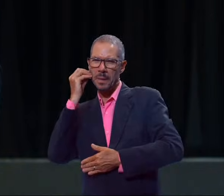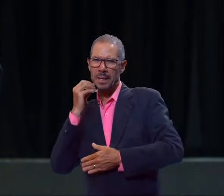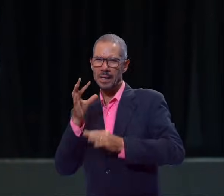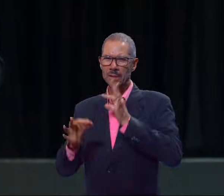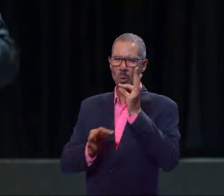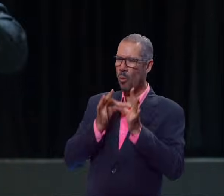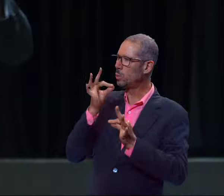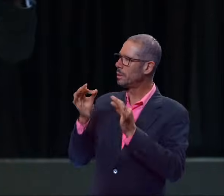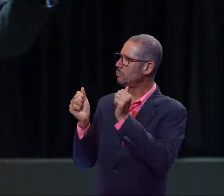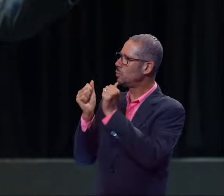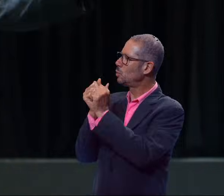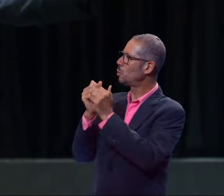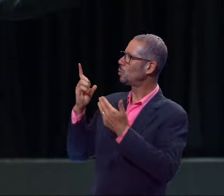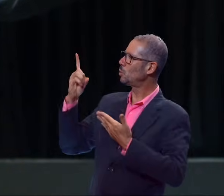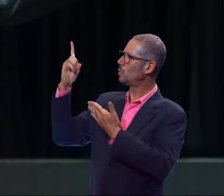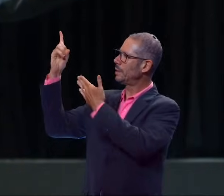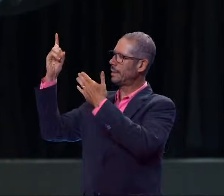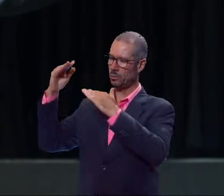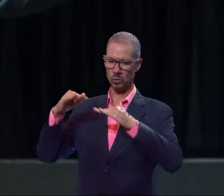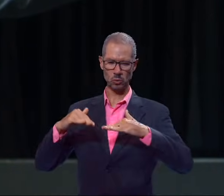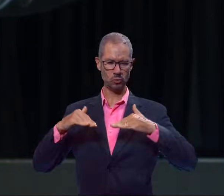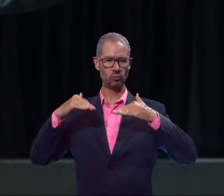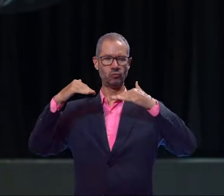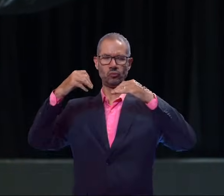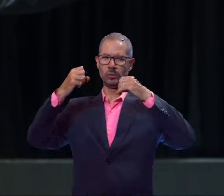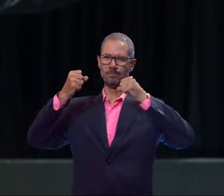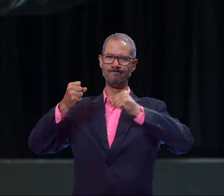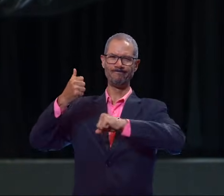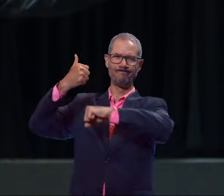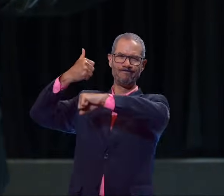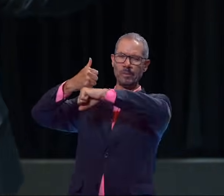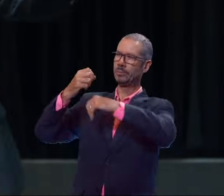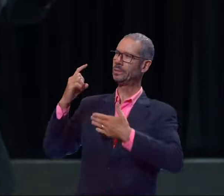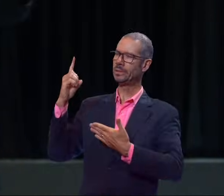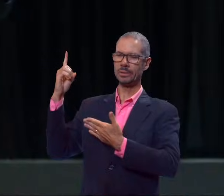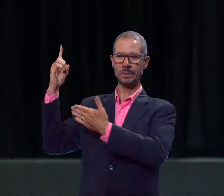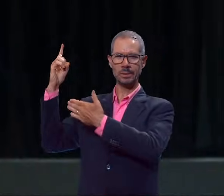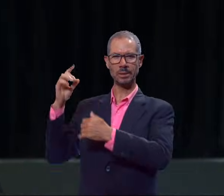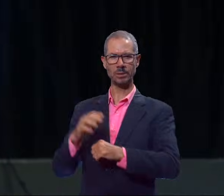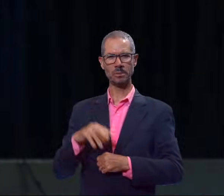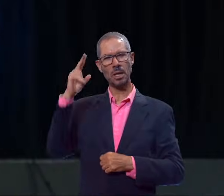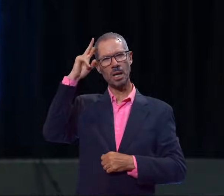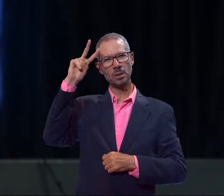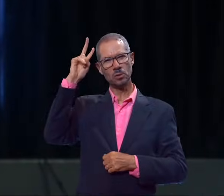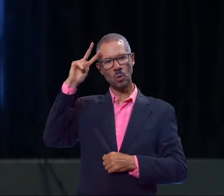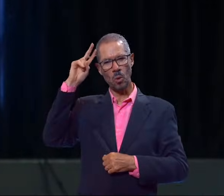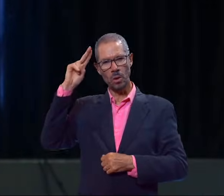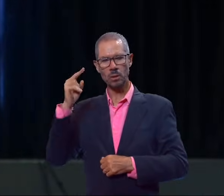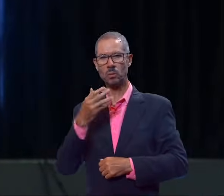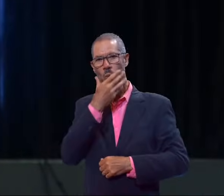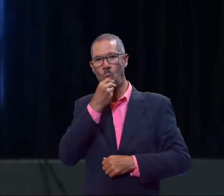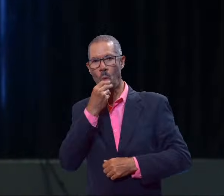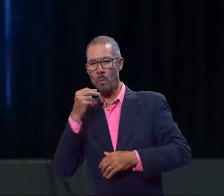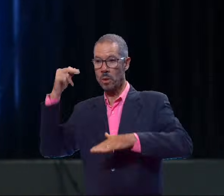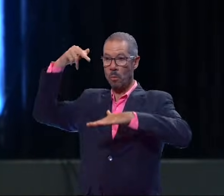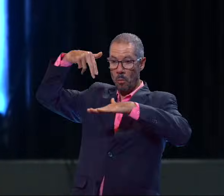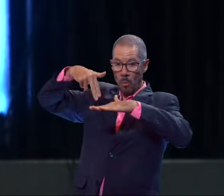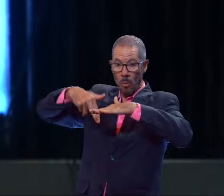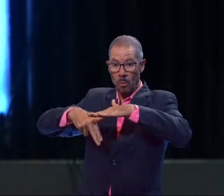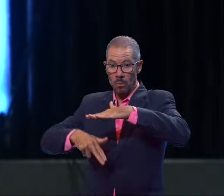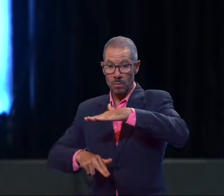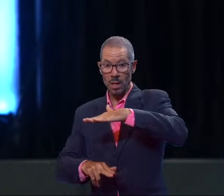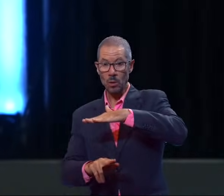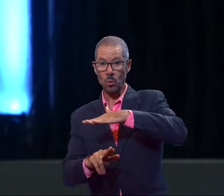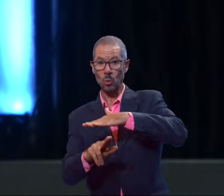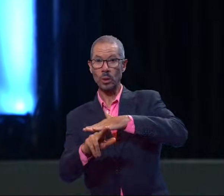com Deus. E eu comecei a falar da grandeza de Deus. Falei de uma história de um mergulhador que se tivesse se lançado,